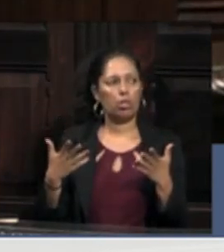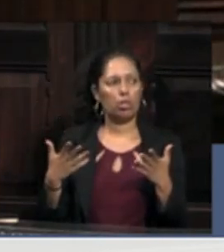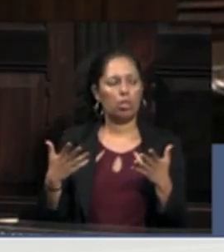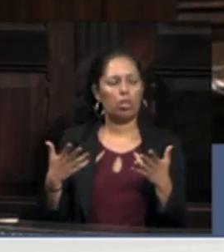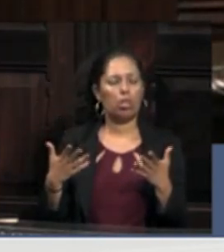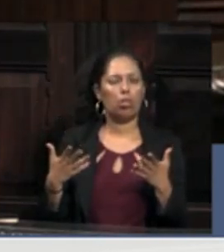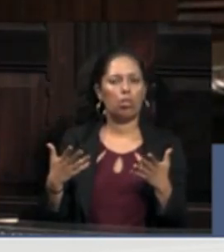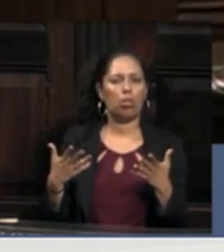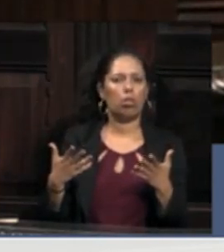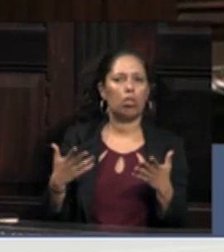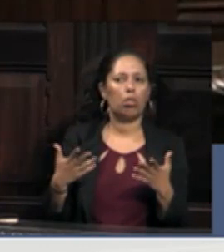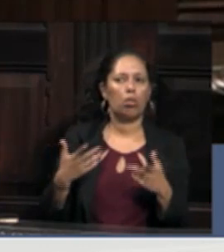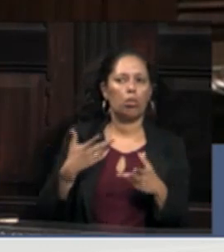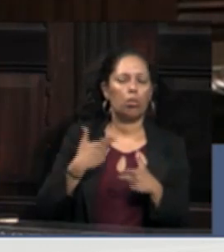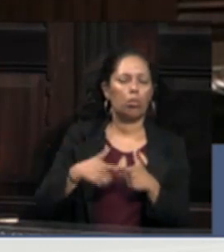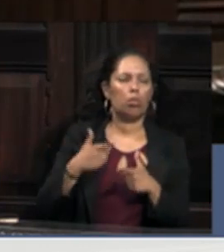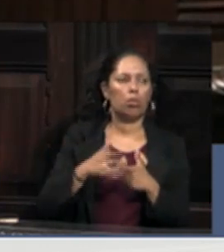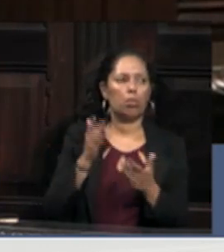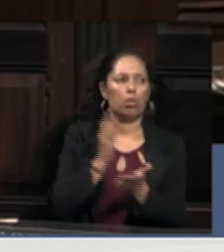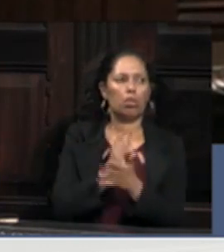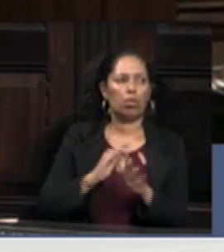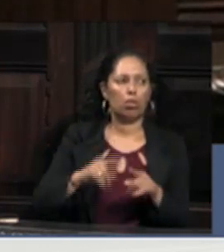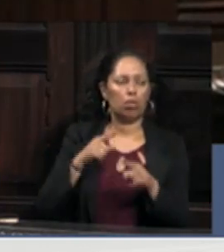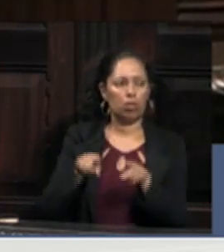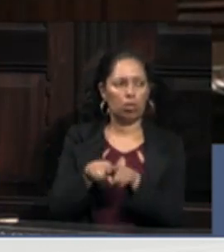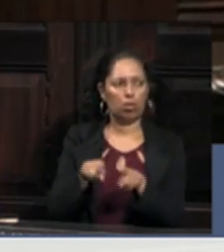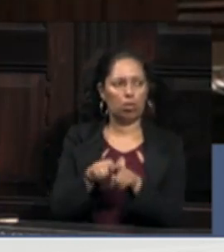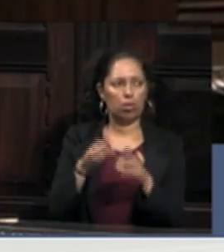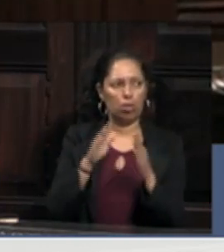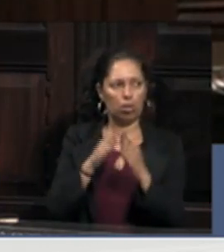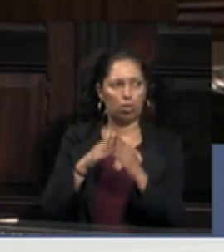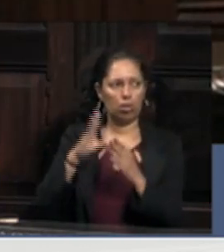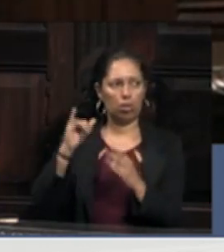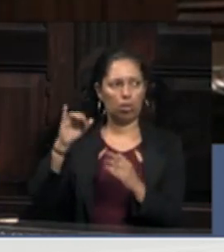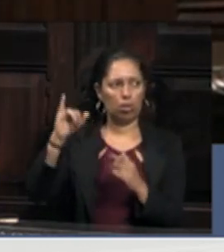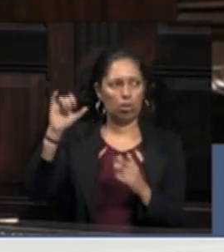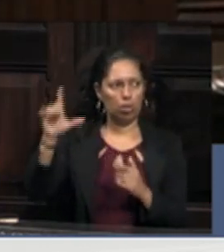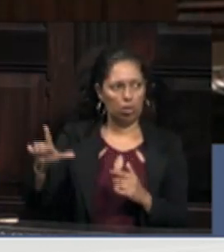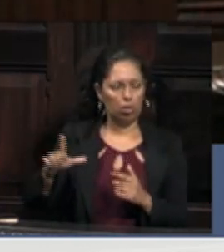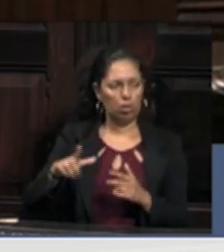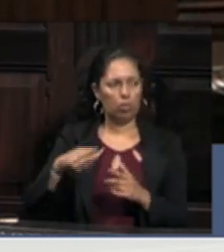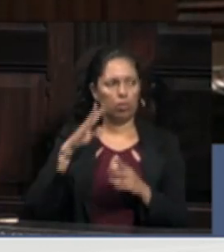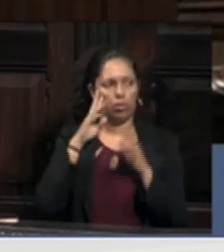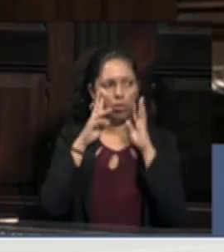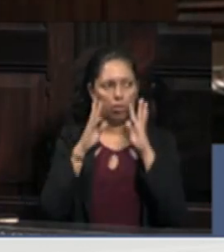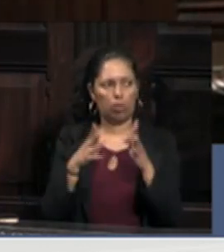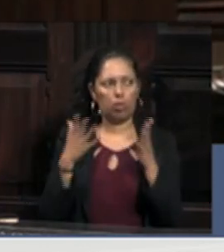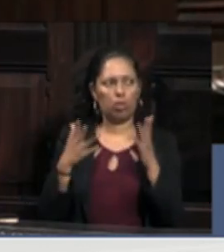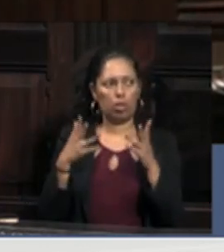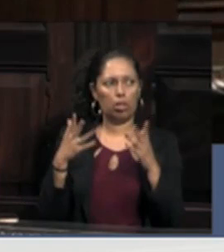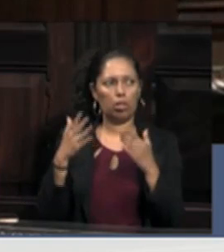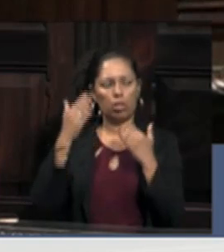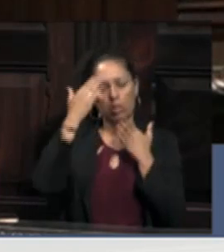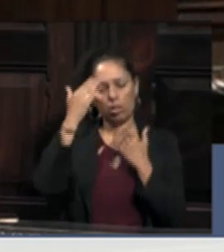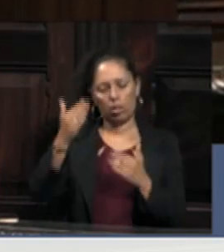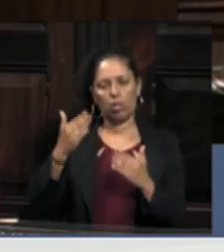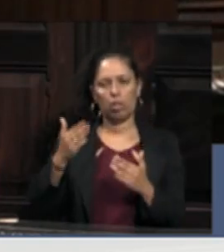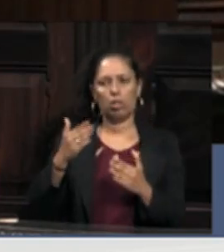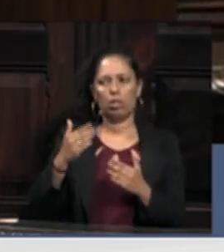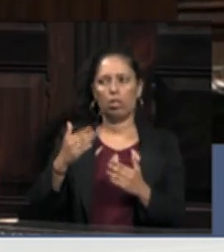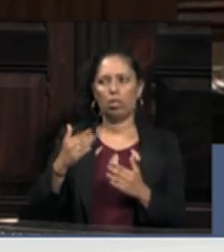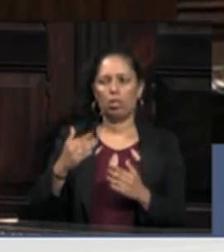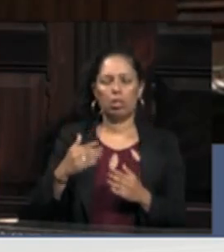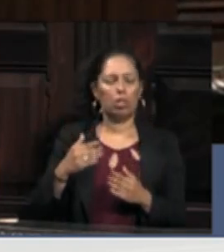Casa Civil que poderia estar quase em condições de ser encaminhada aqui à Assembleia para apreciação. Era o tema que eu queria desenvolver hoje. Agradeço a Vossa Excelência a oportunidade